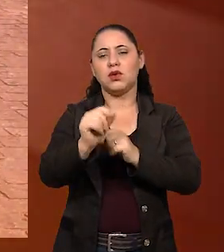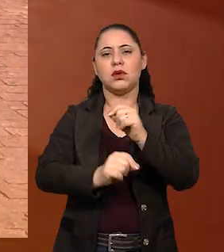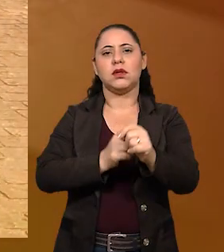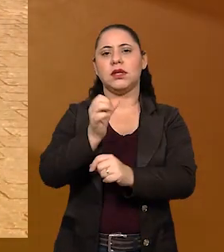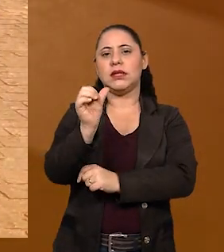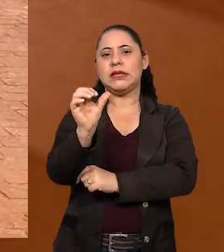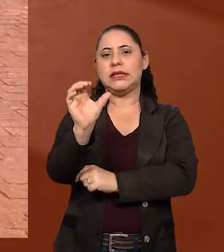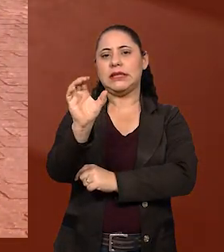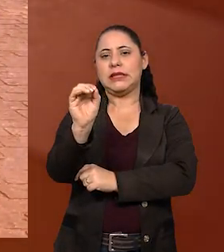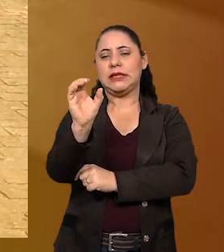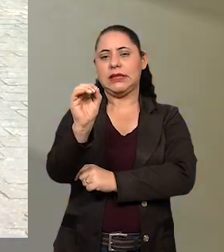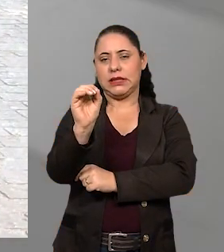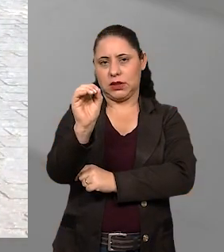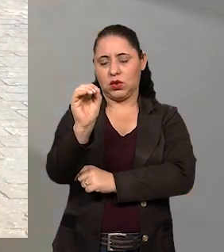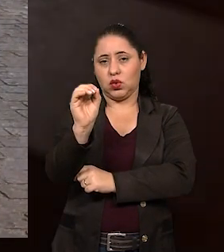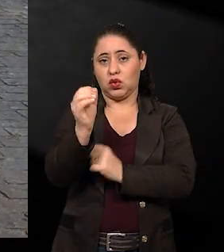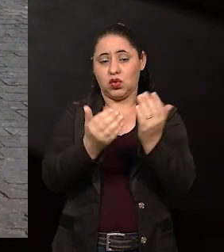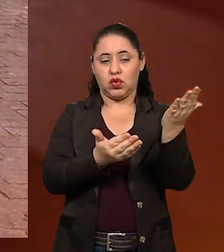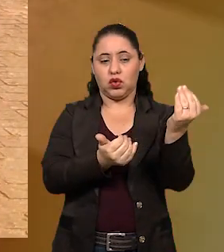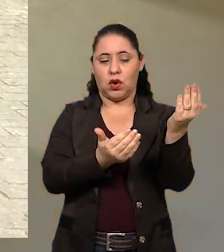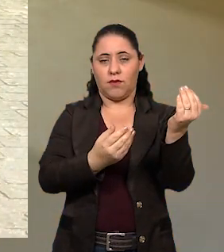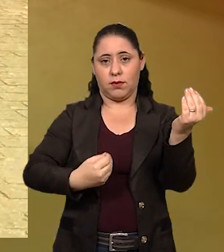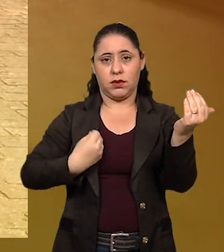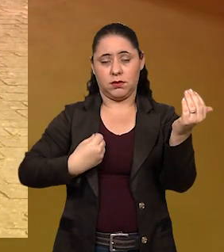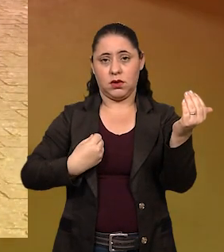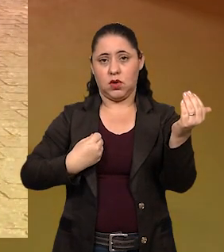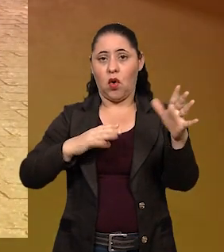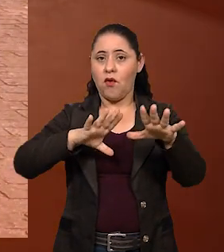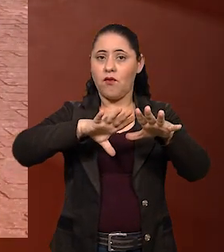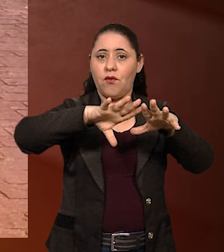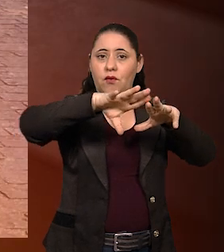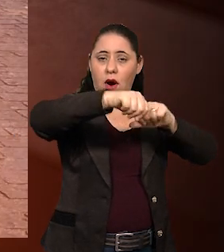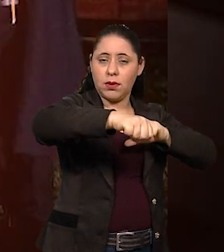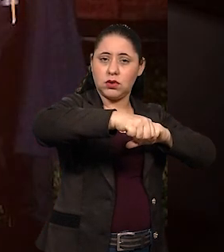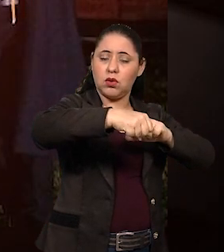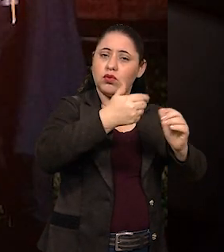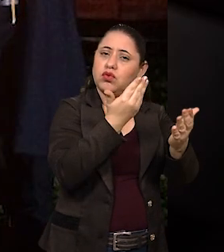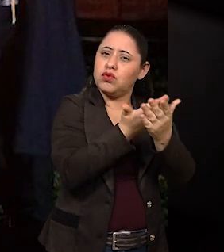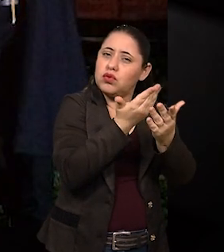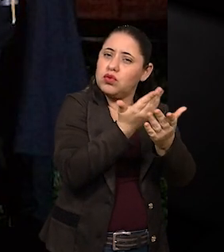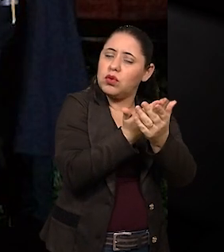de 600 jovens que participam, não só da formação,